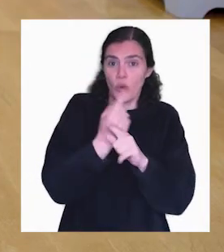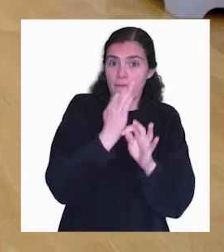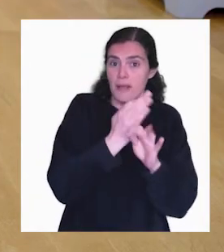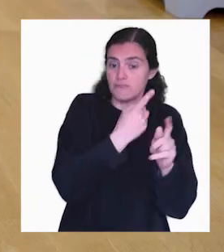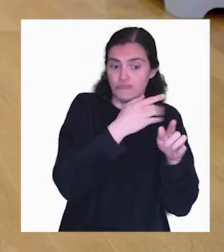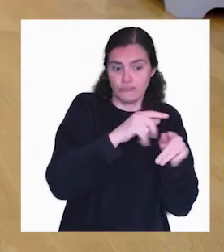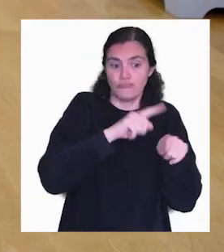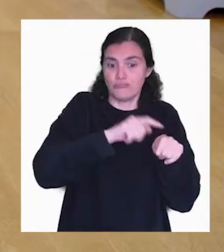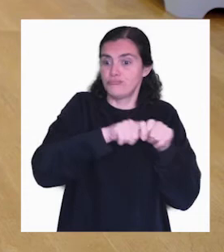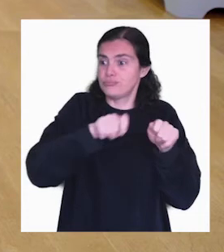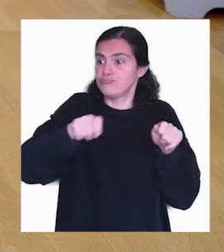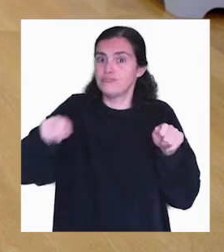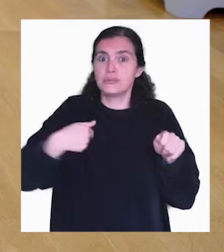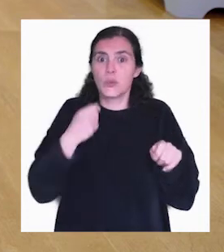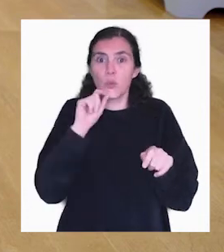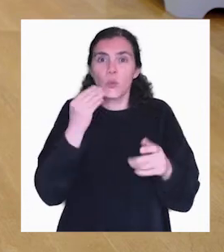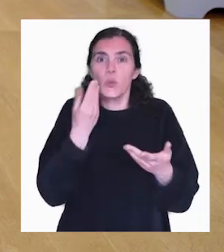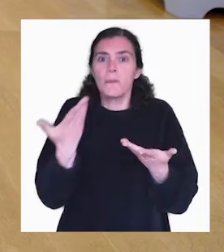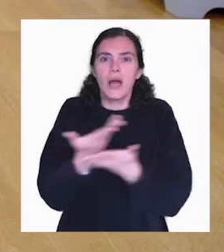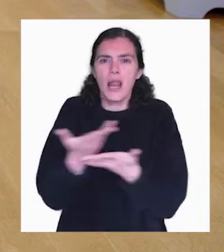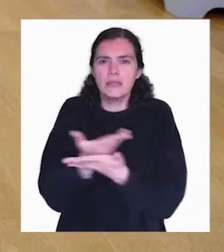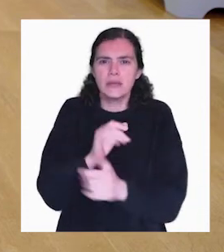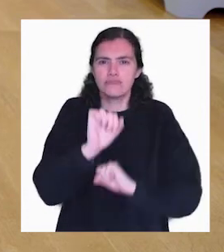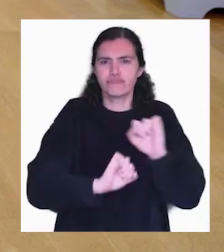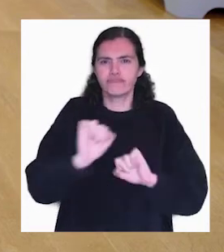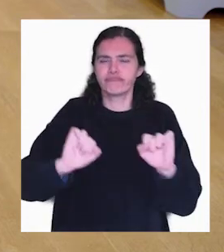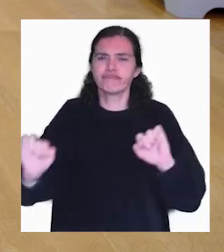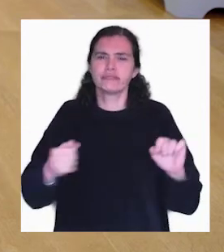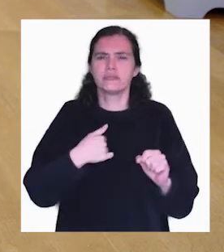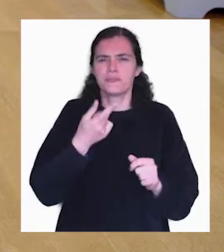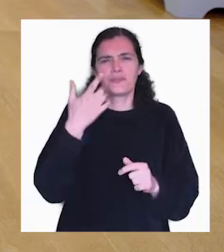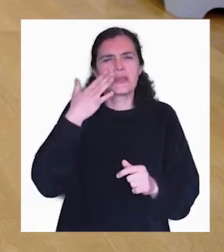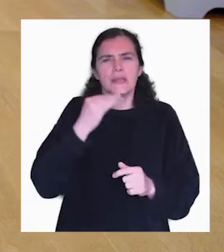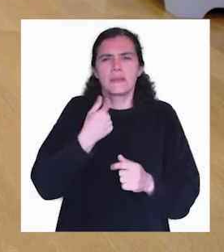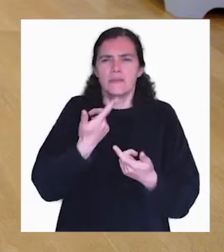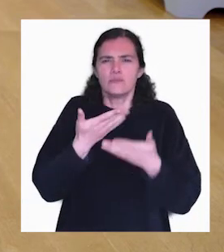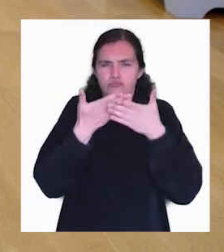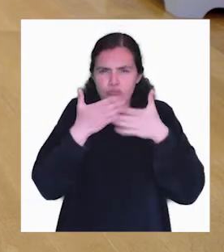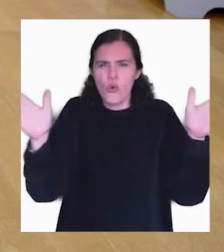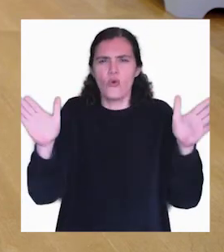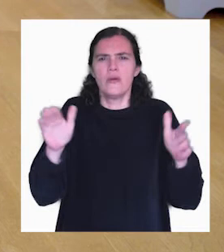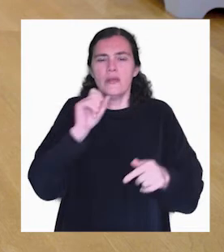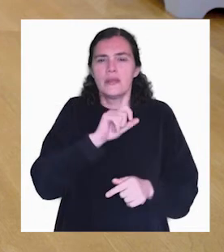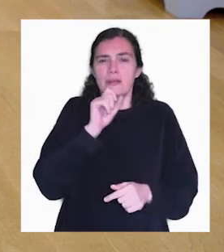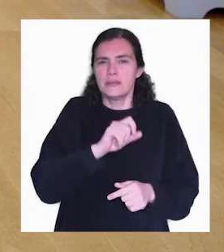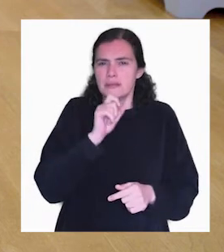sua relação tentamos abrir portas para que essa